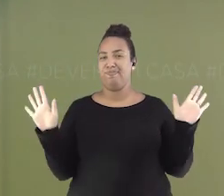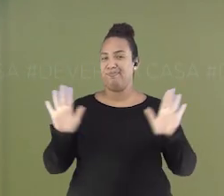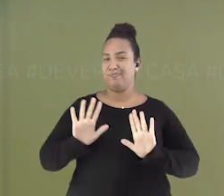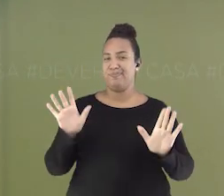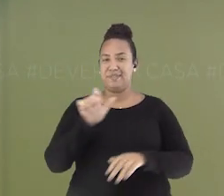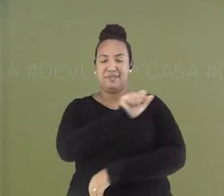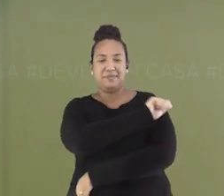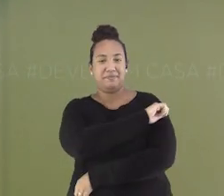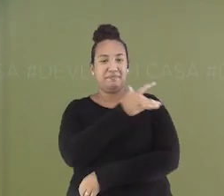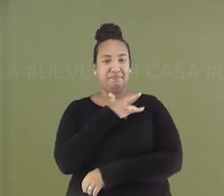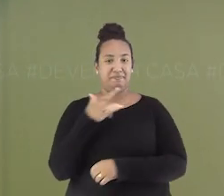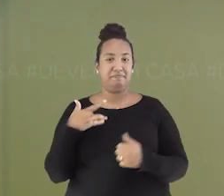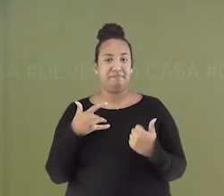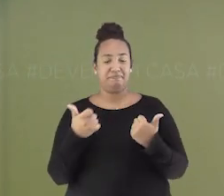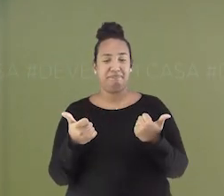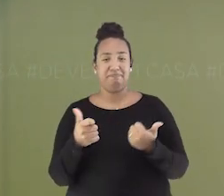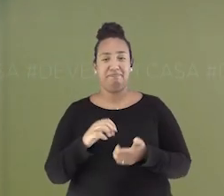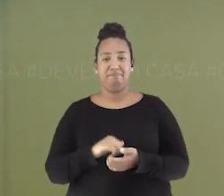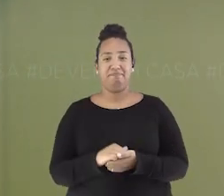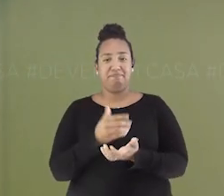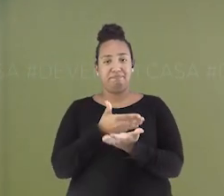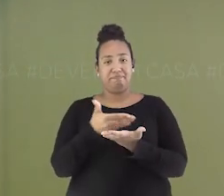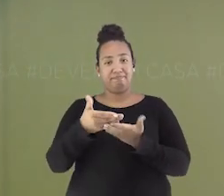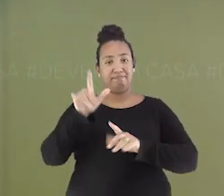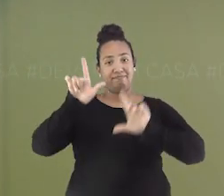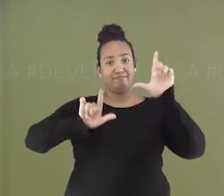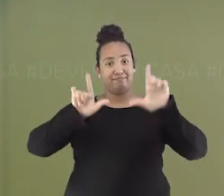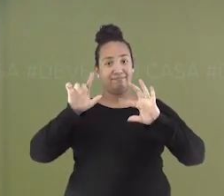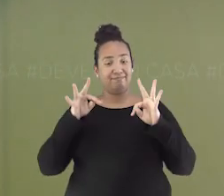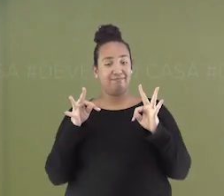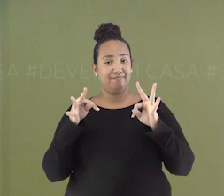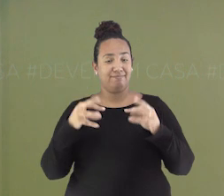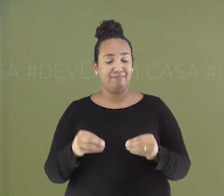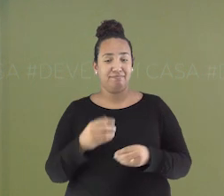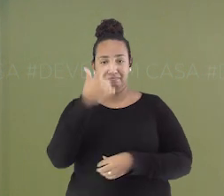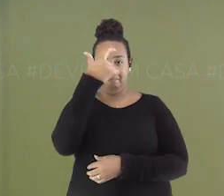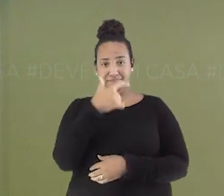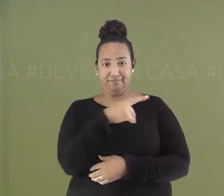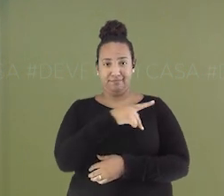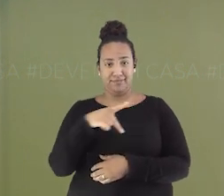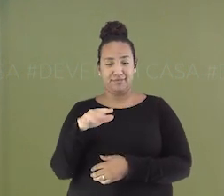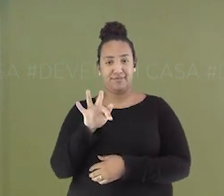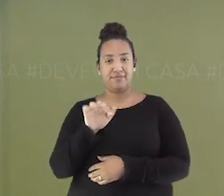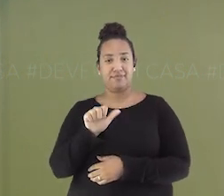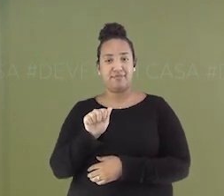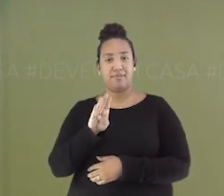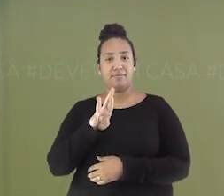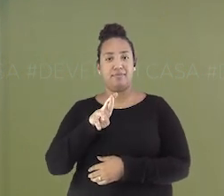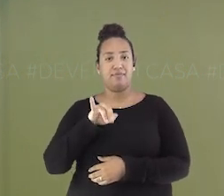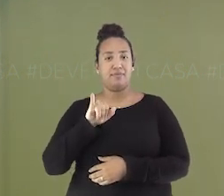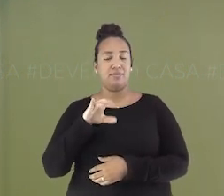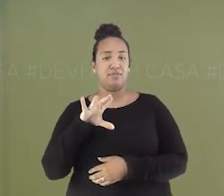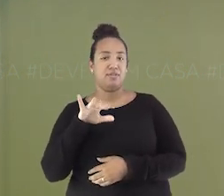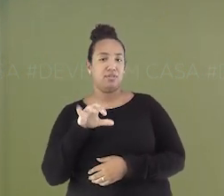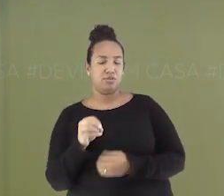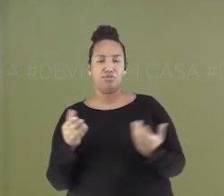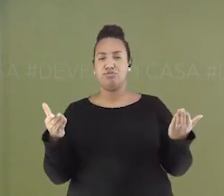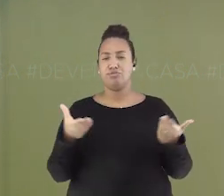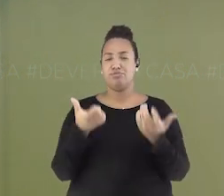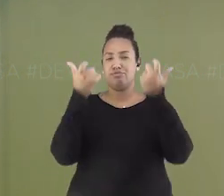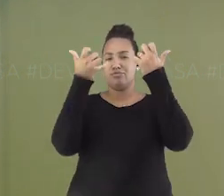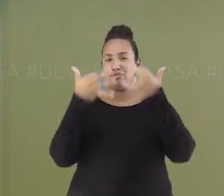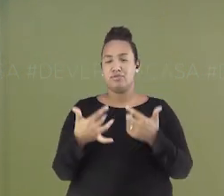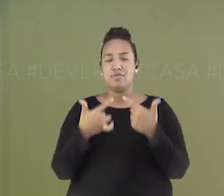Olá, estudantes! Como vocês estão? Estamos começando mais um programa Tudo TV. Sou o professor Fabrício e hoje vamos falar sobre as